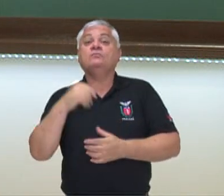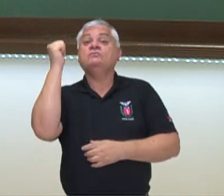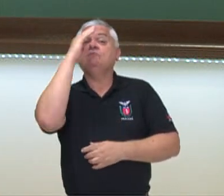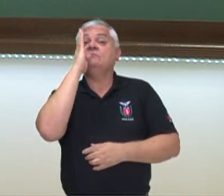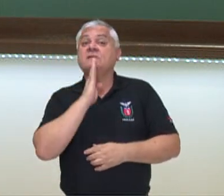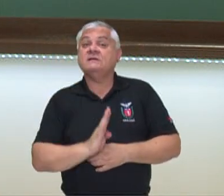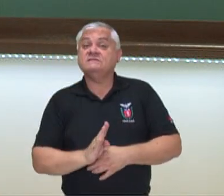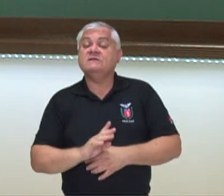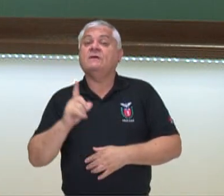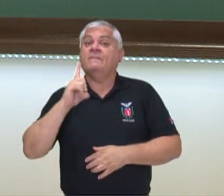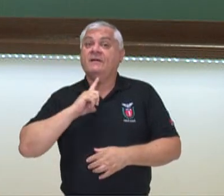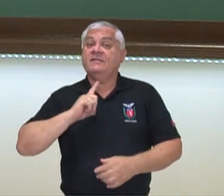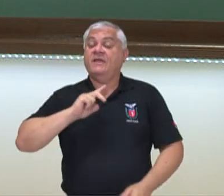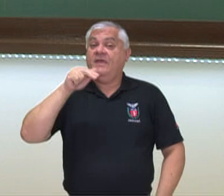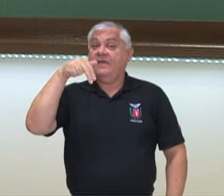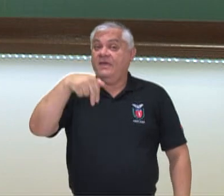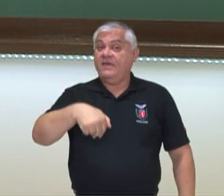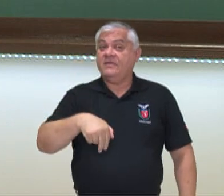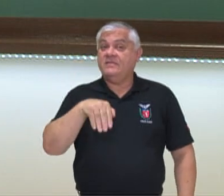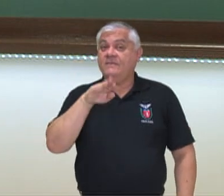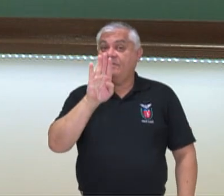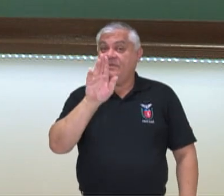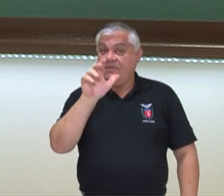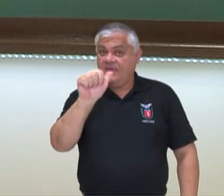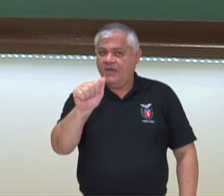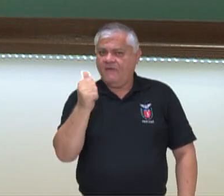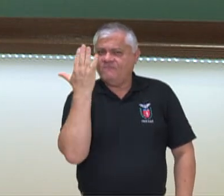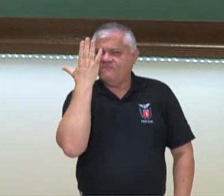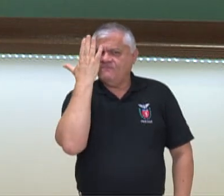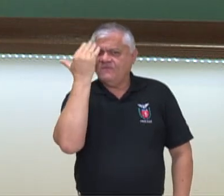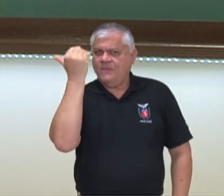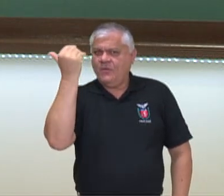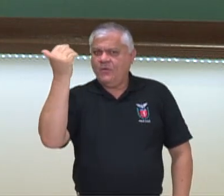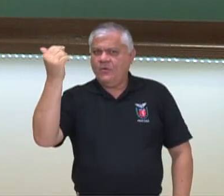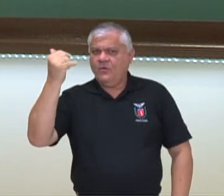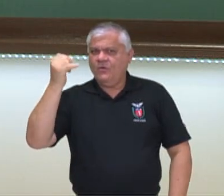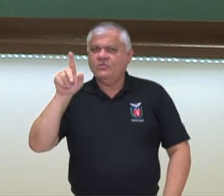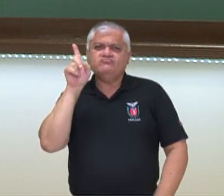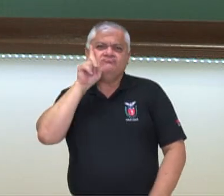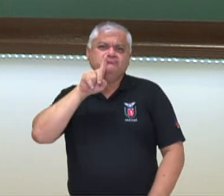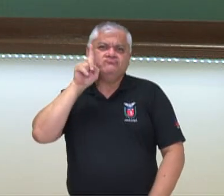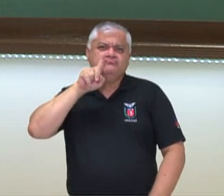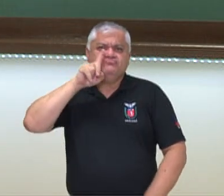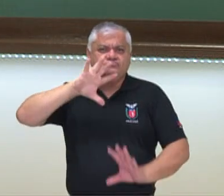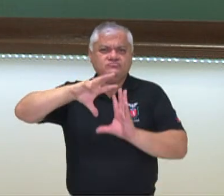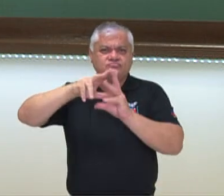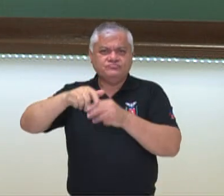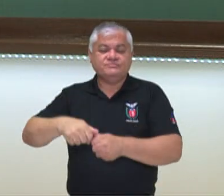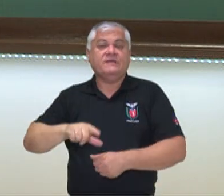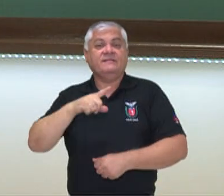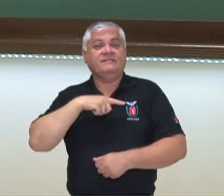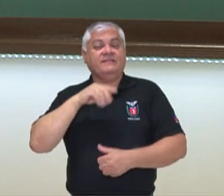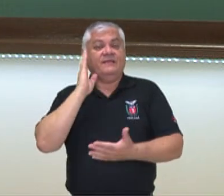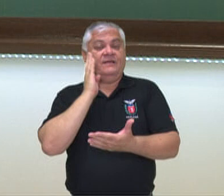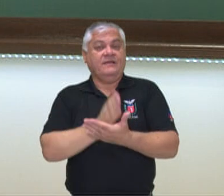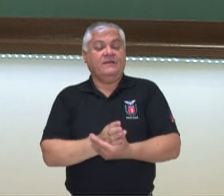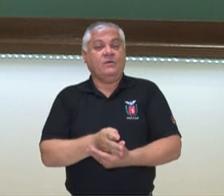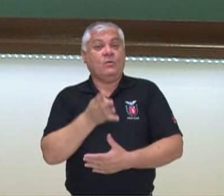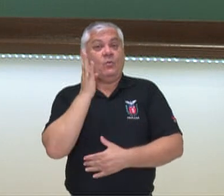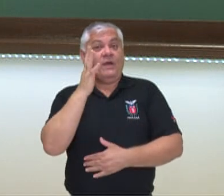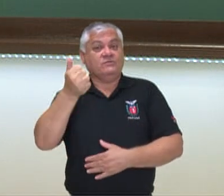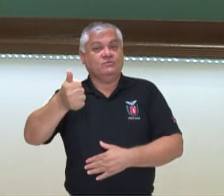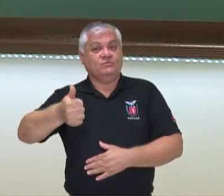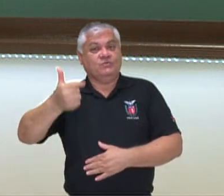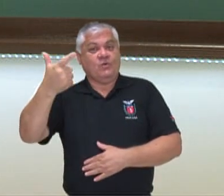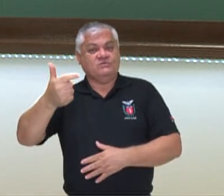for falar da NBA, aquela liga profissional de basquete norte-americano, aí são 4 tempos de